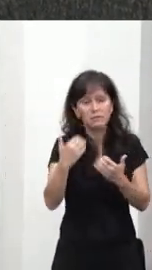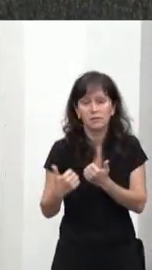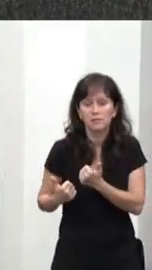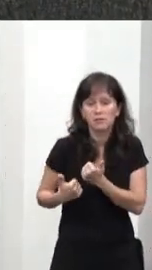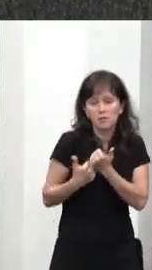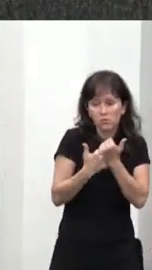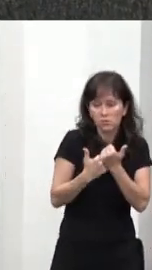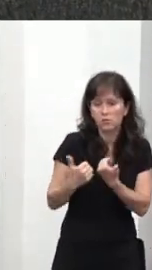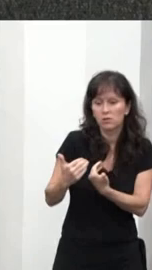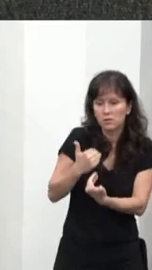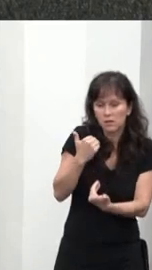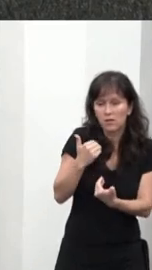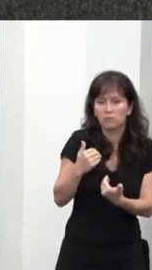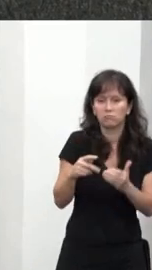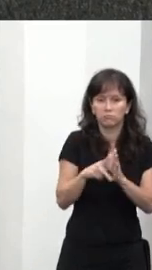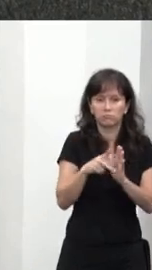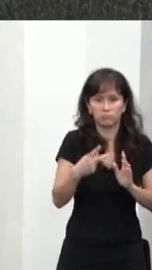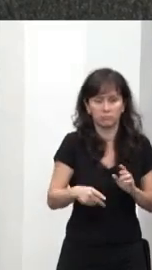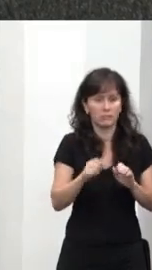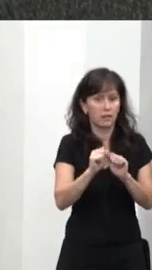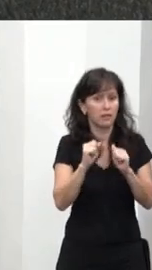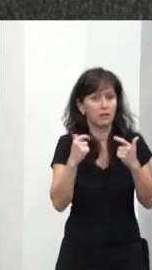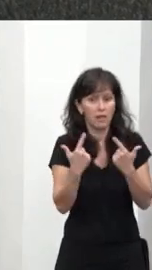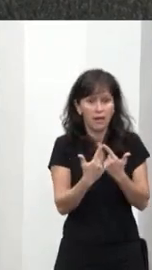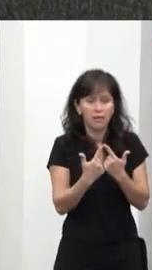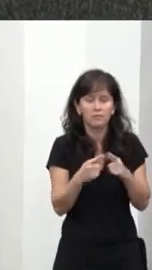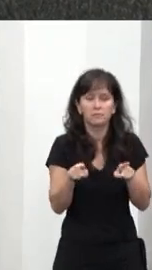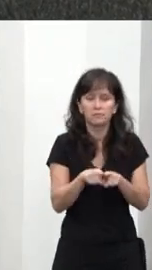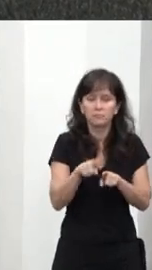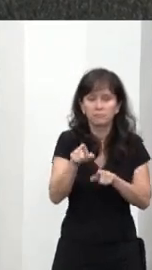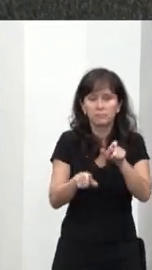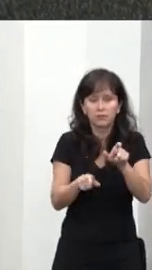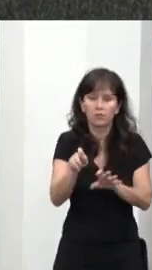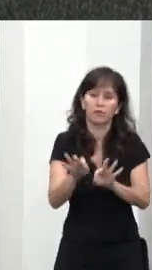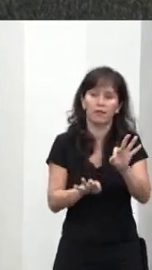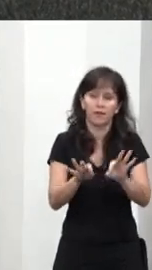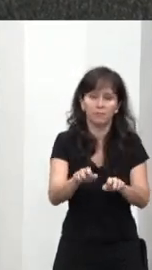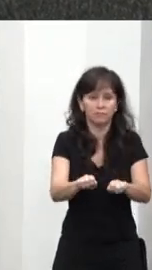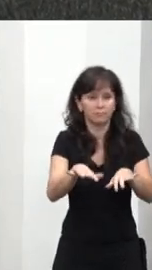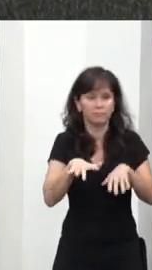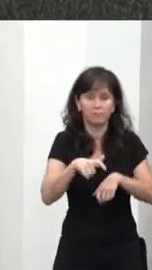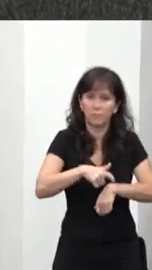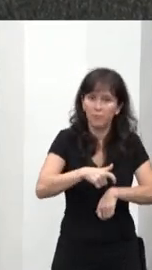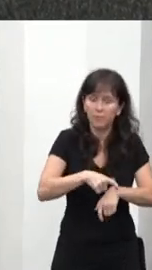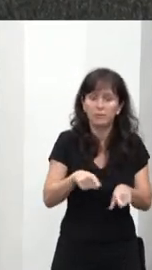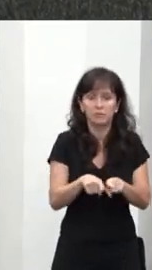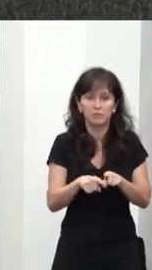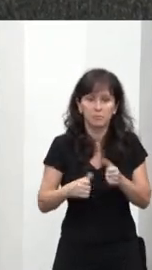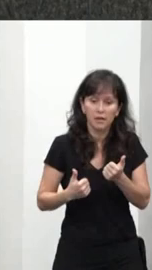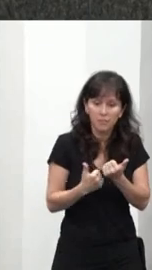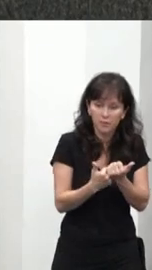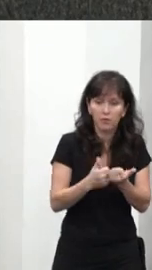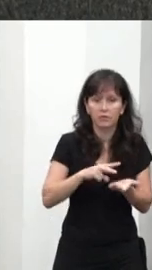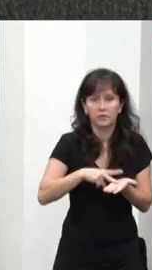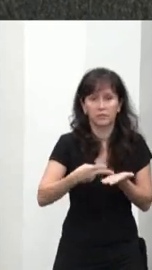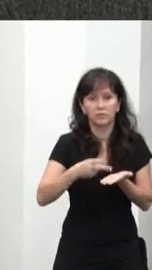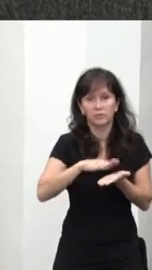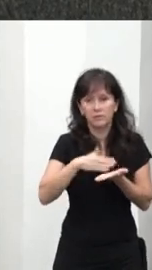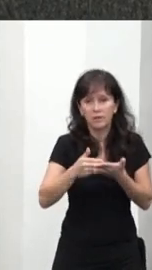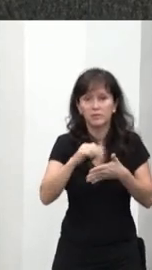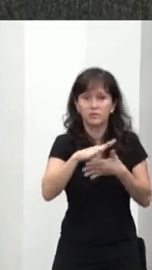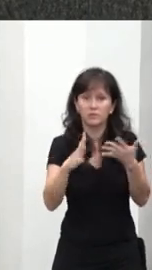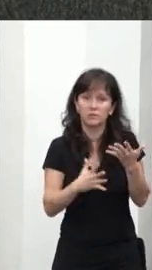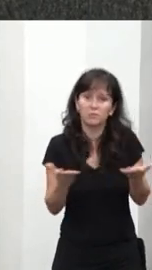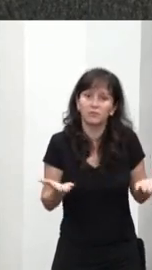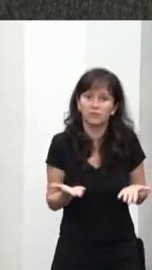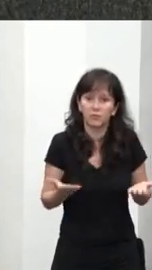Assembleia Legislativa Santa Catarina Do cerimonial do apoio que a gente tem também das tradutoras em Libras que acompanham a